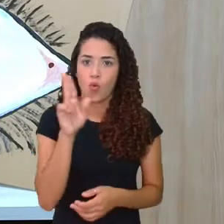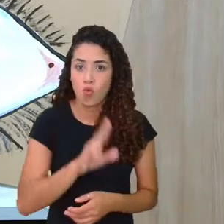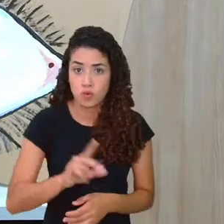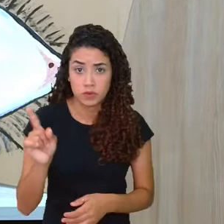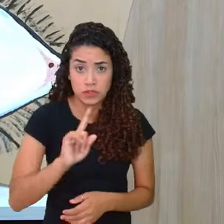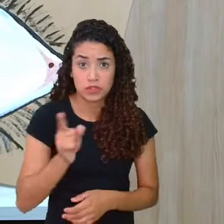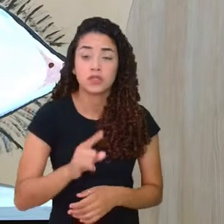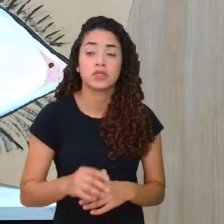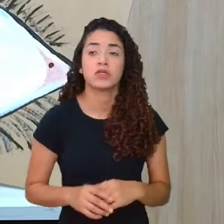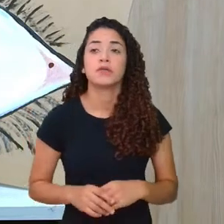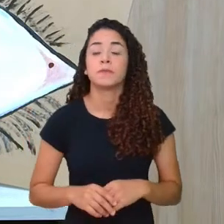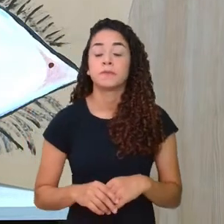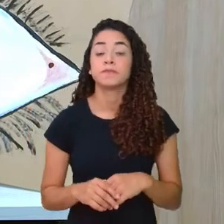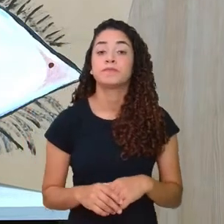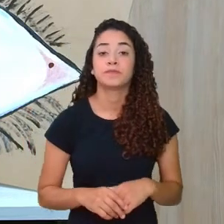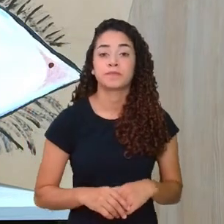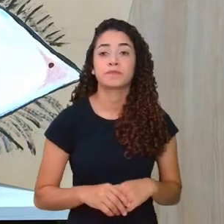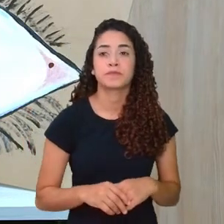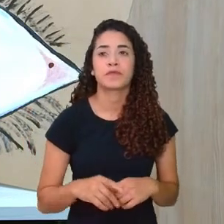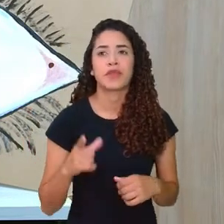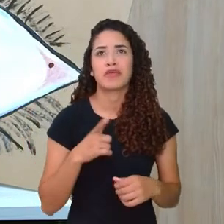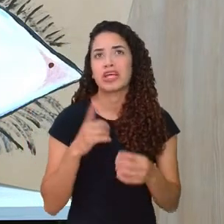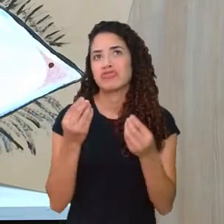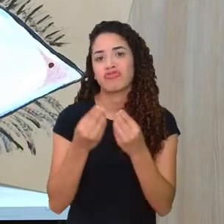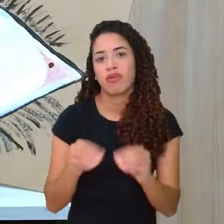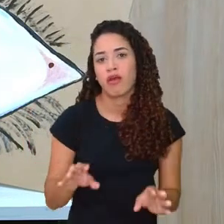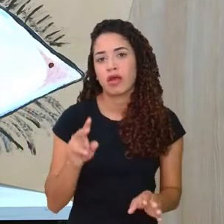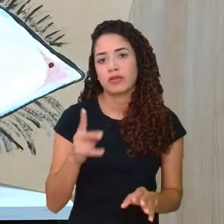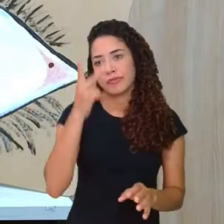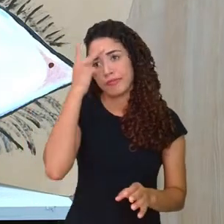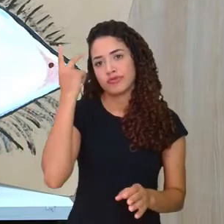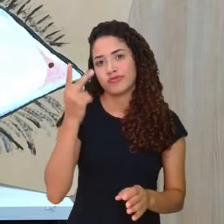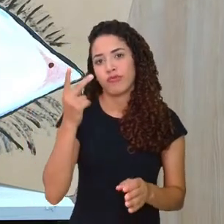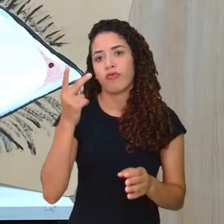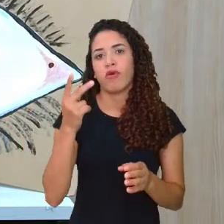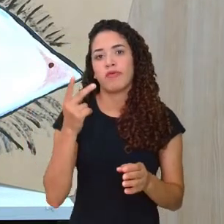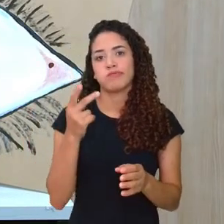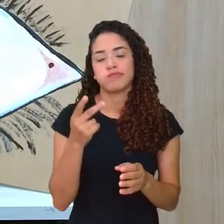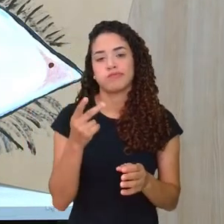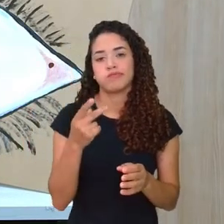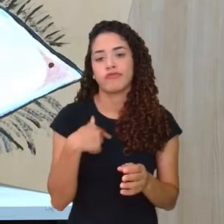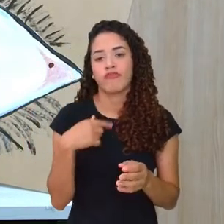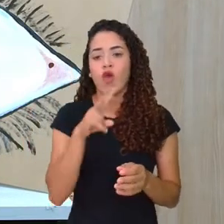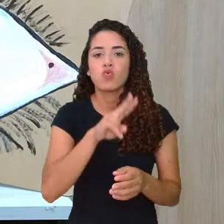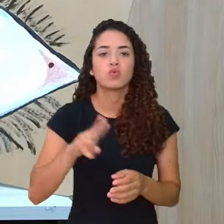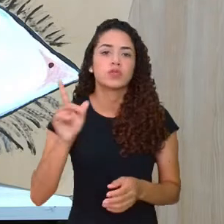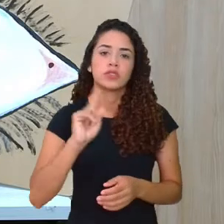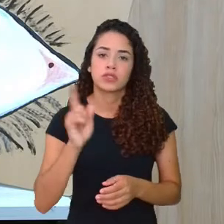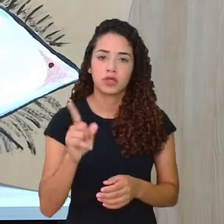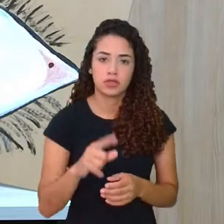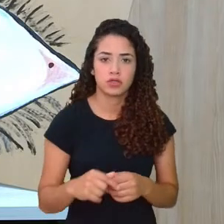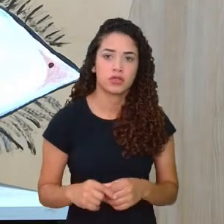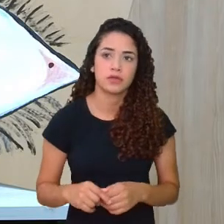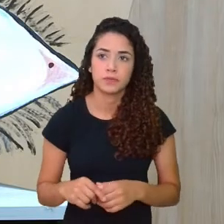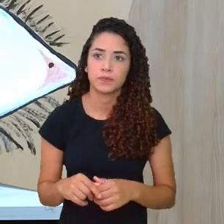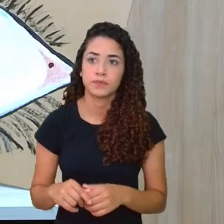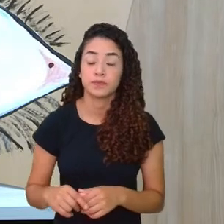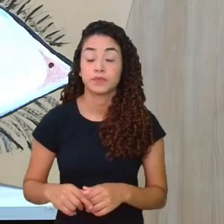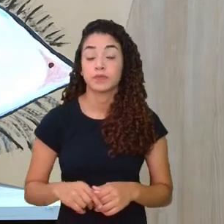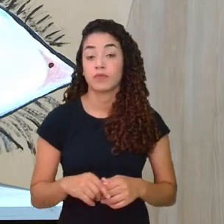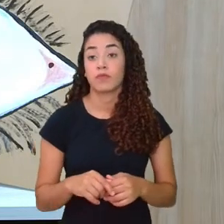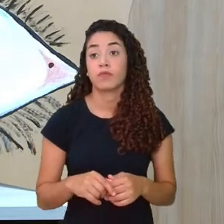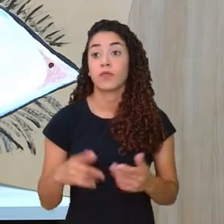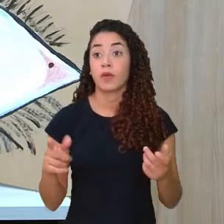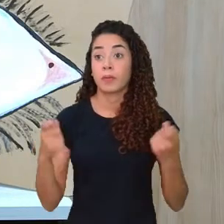Um CD que está estragado, que ninguém vai colocar mais para ouvir ou para ver, no caso, sendo um DVD.